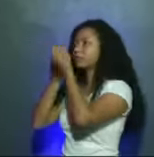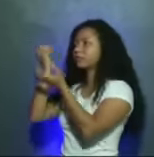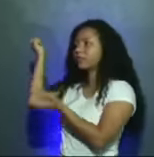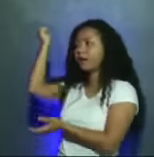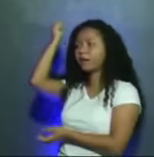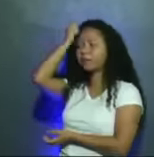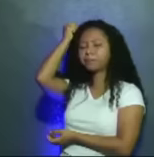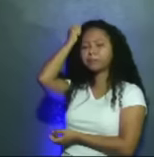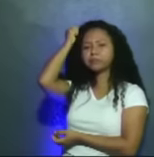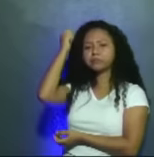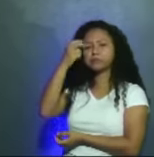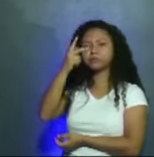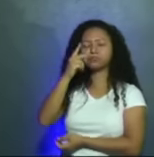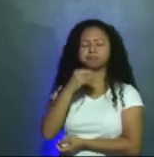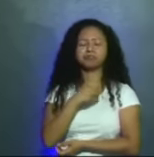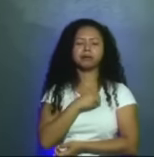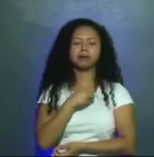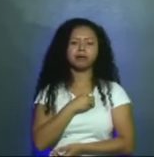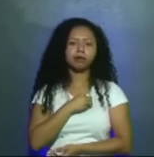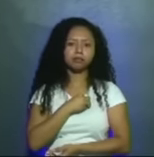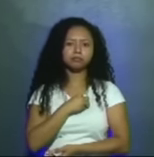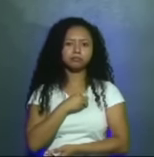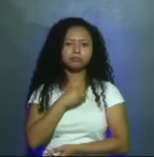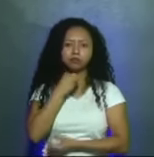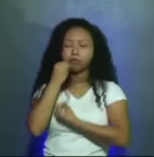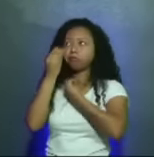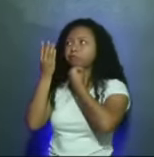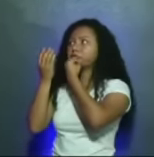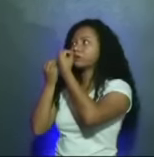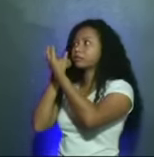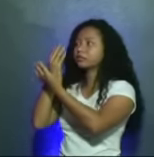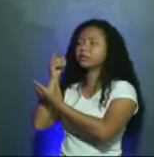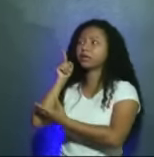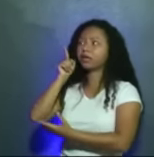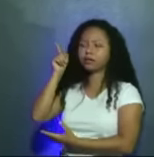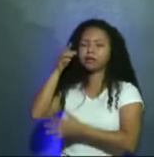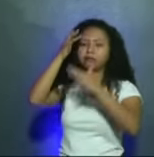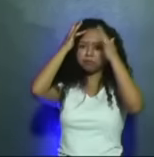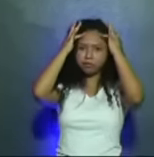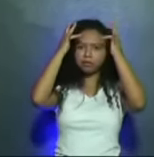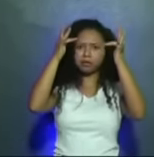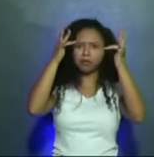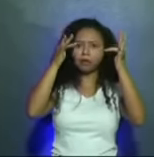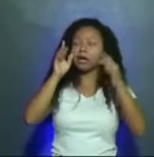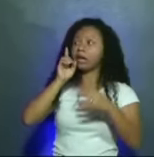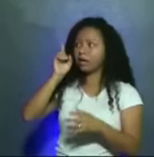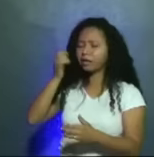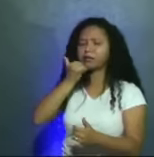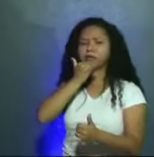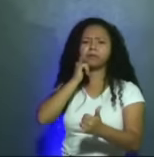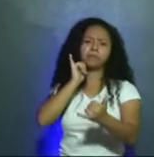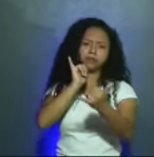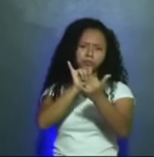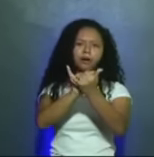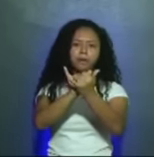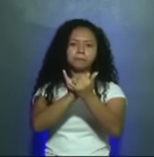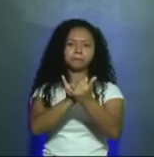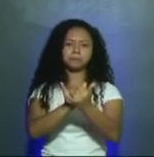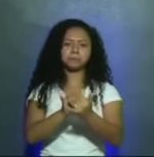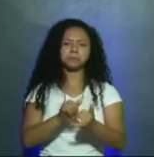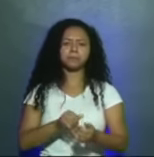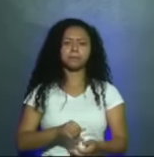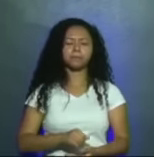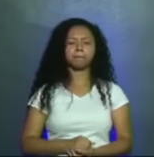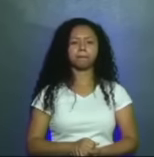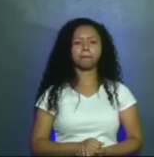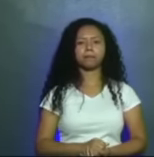do seu pecado, confessa a Ele, Ele é fiel, Ele vai te perdoar, você agora então, com esse